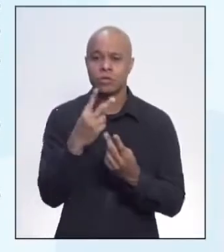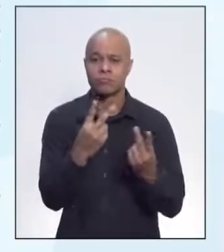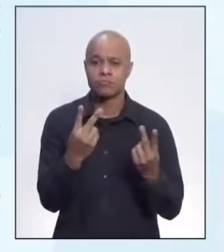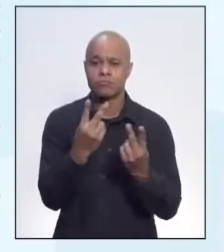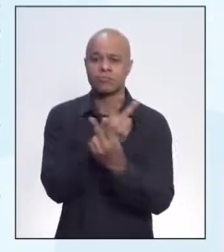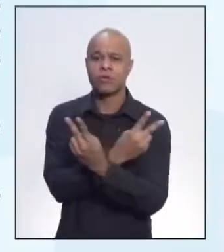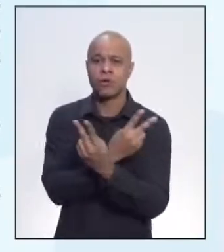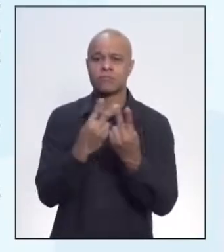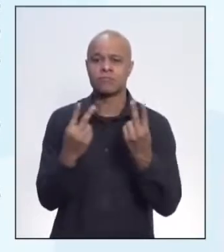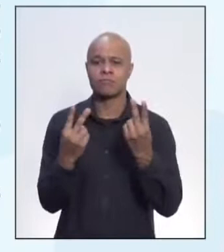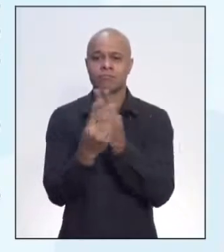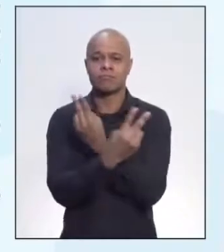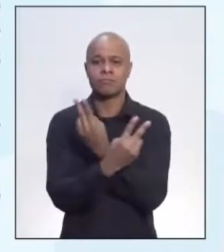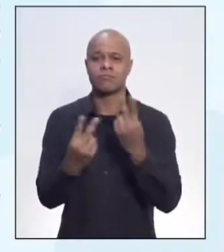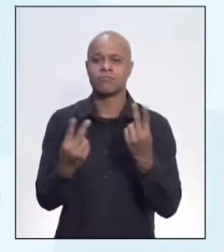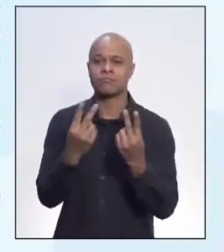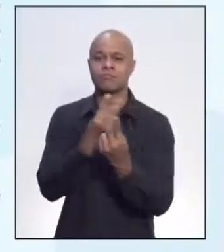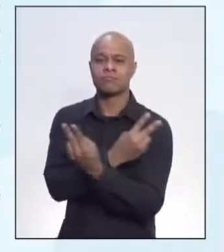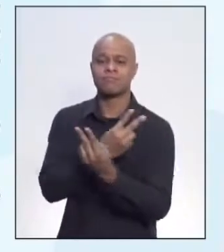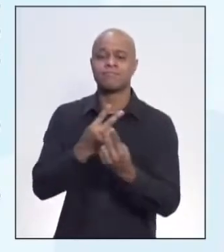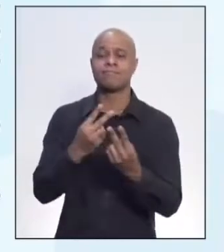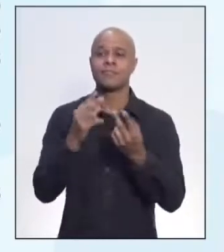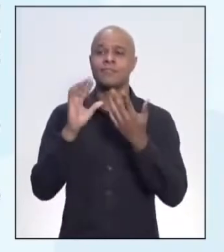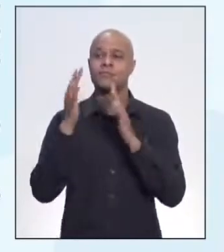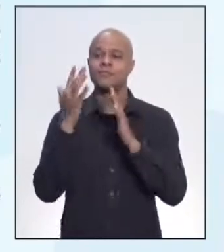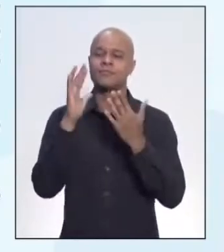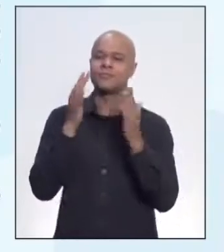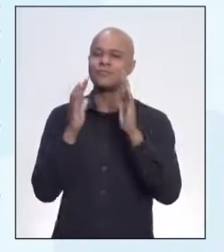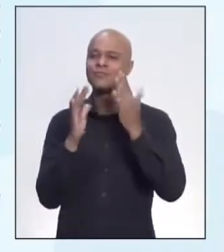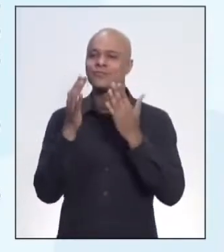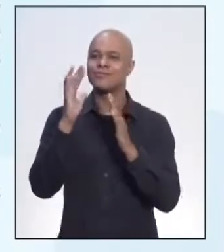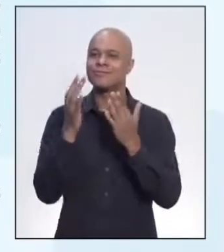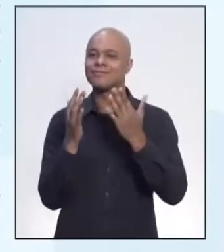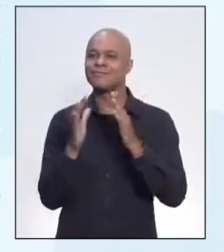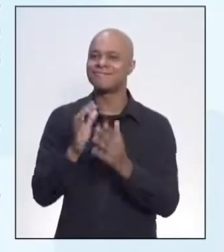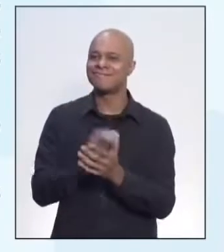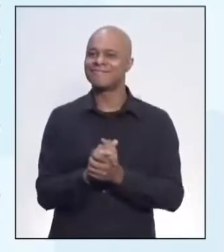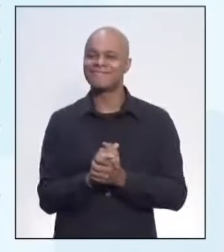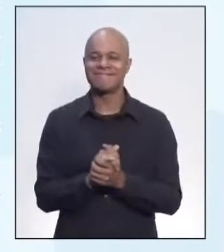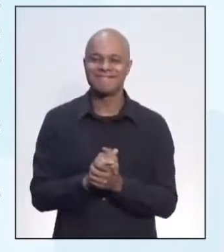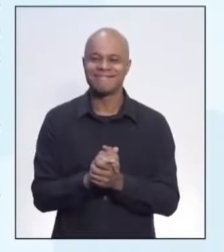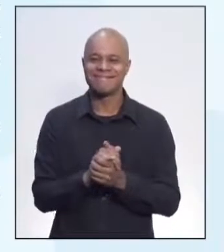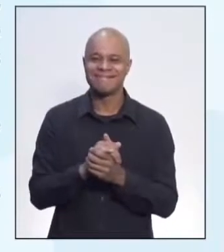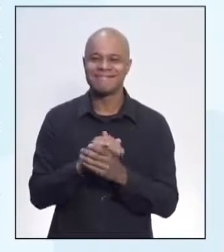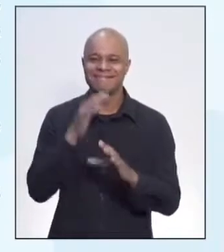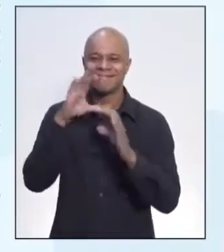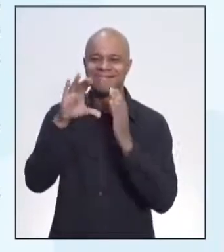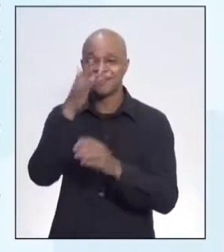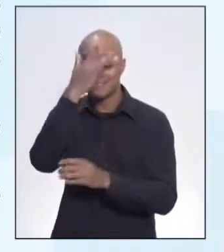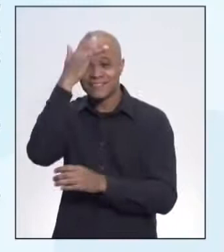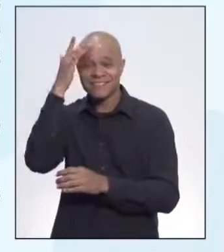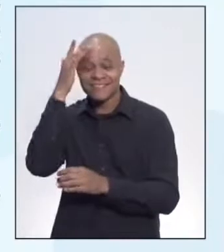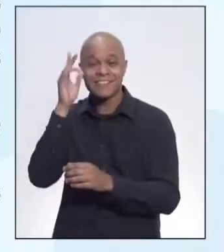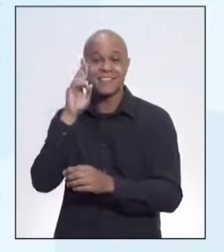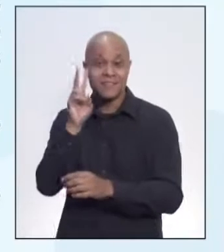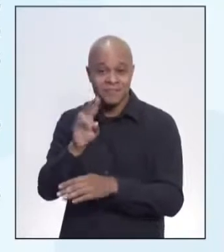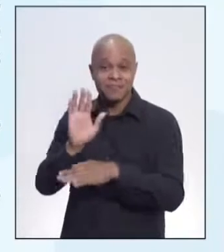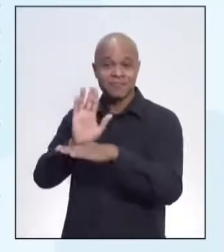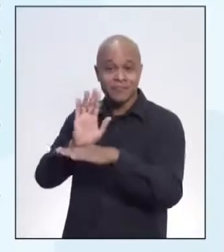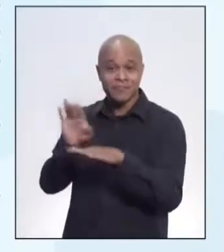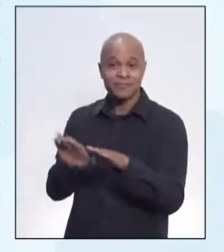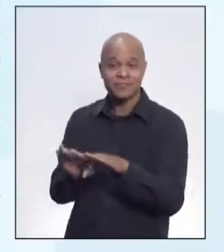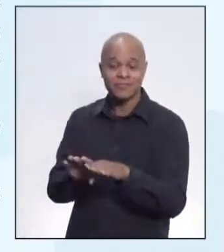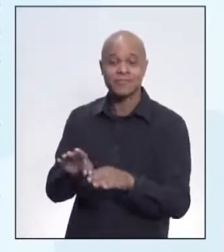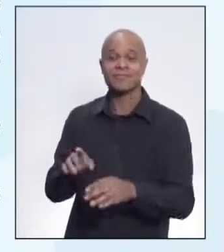Em seguida, batem palmas marcando o ritmo. É comum também a presença de um mestre cantador, que é o que a gente viu no nosso vídeo.